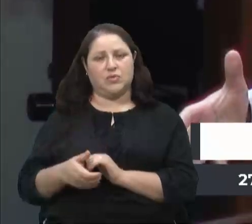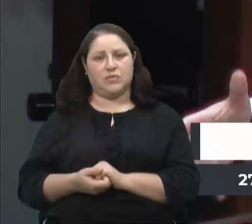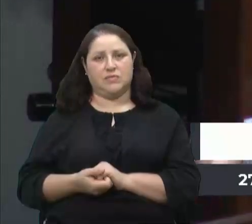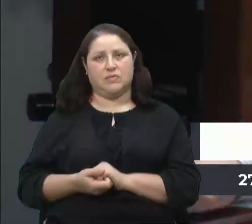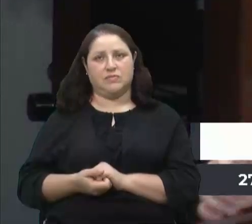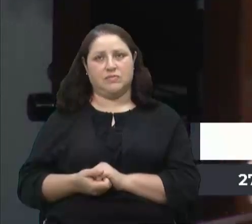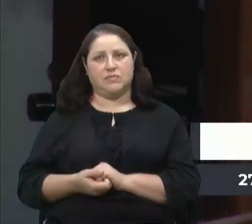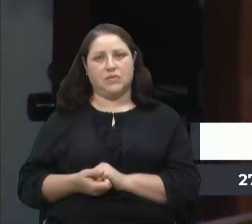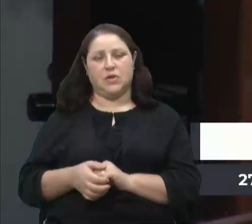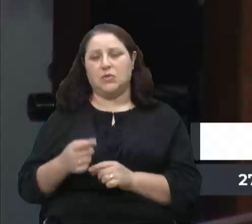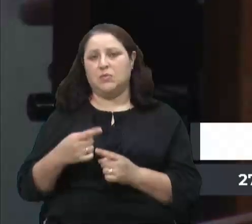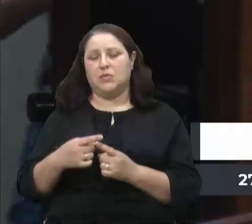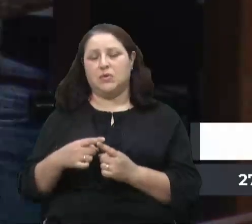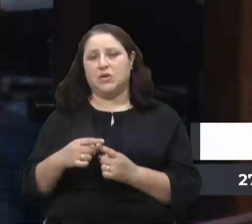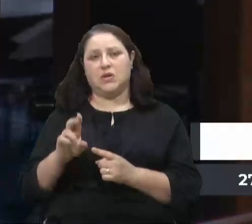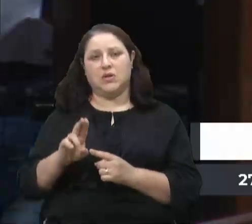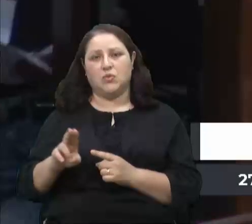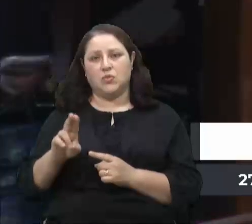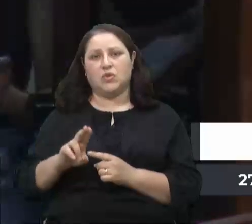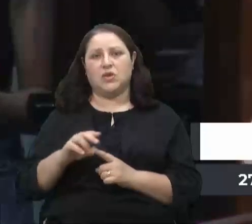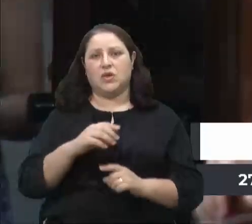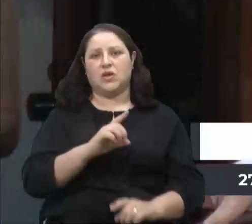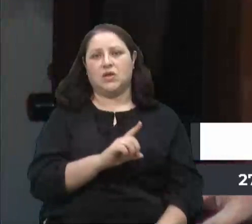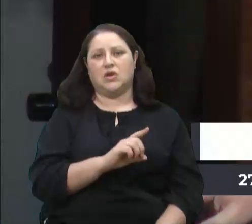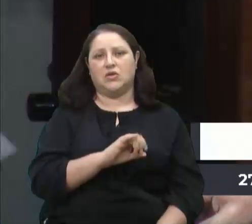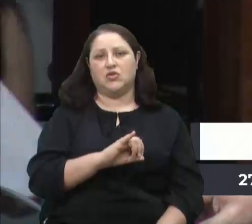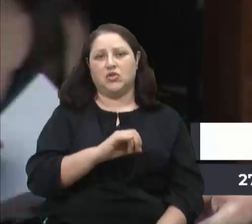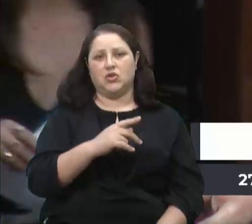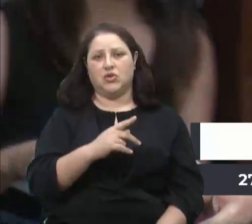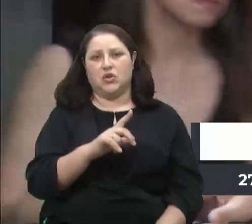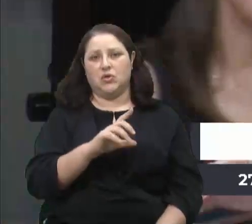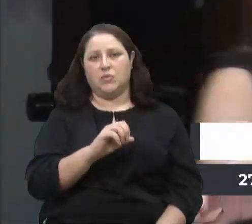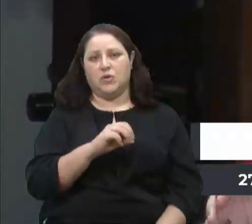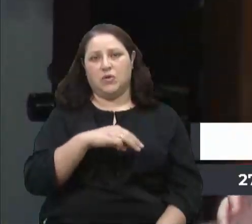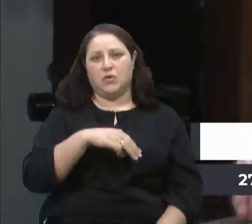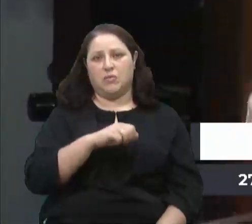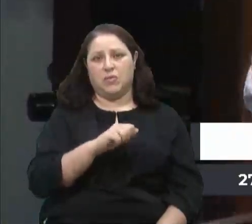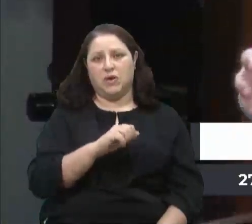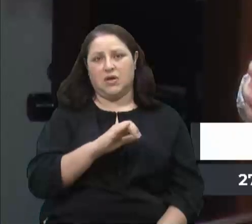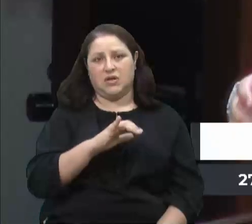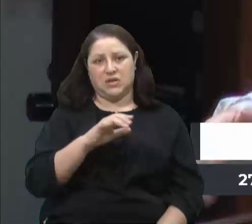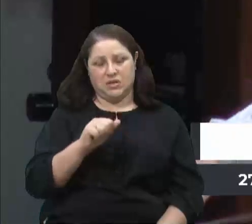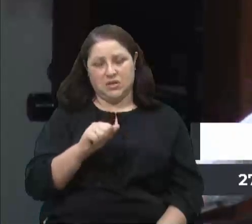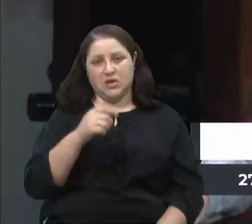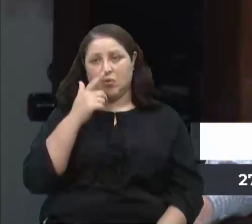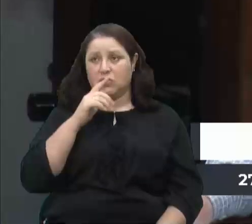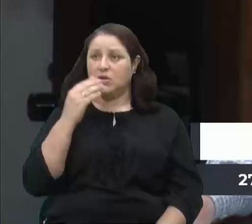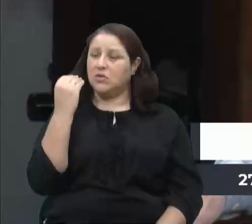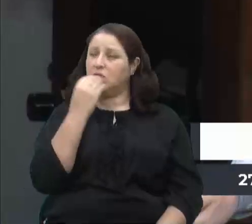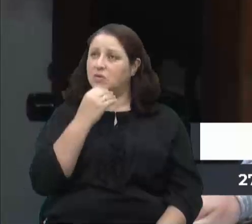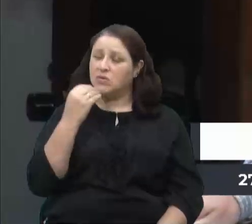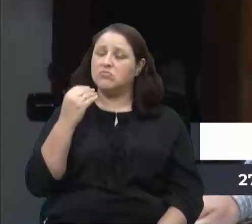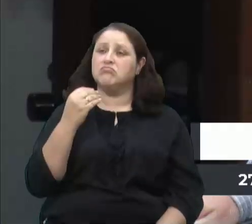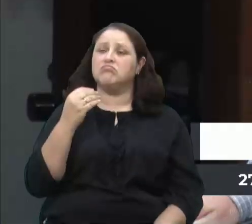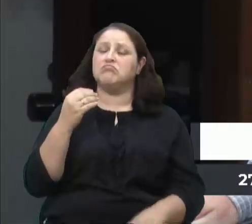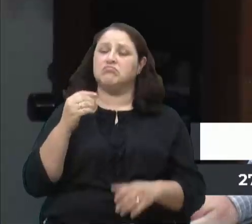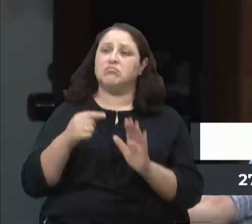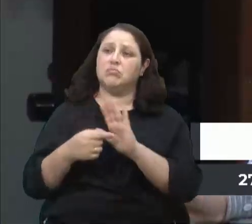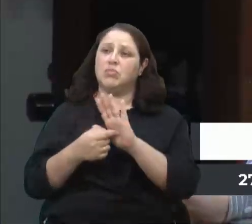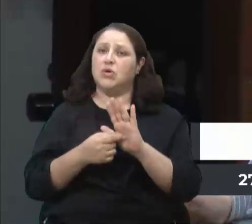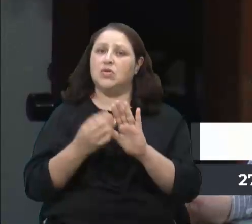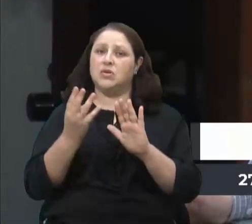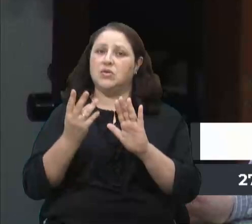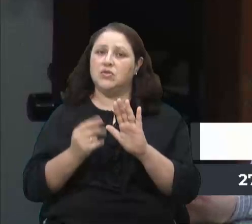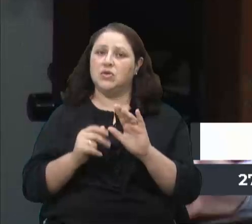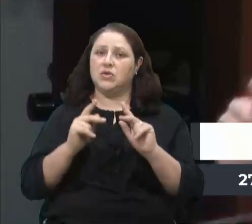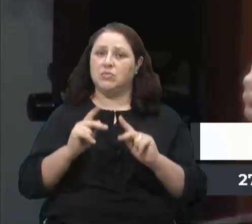usar de diplomacia e convencer e mostrar a quantidade de turistas brasileiros que podem ingressar ou